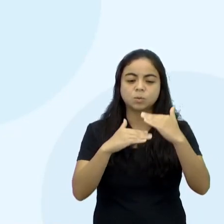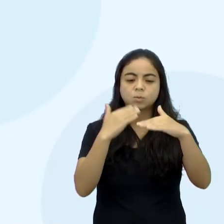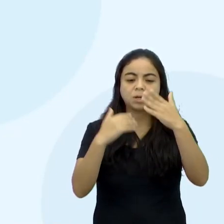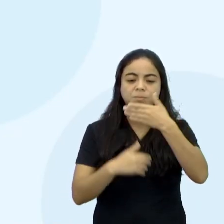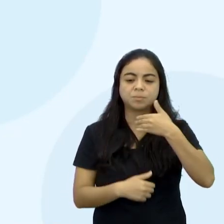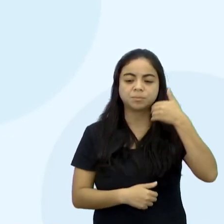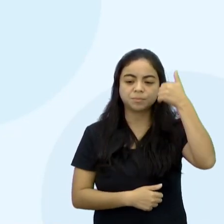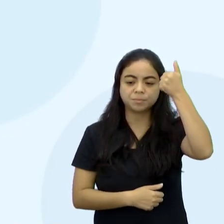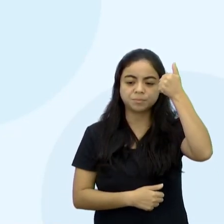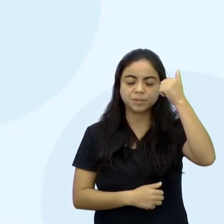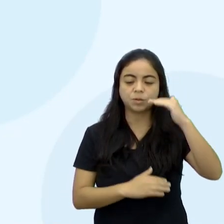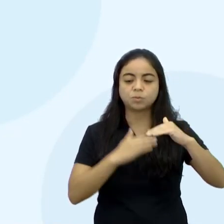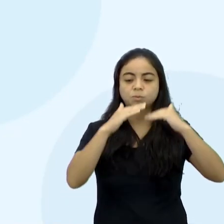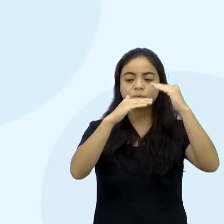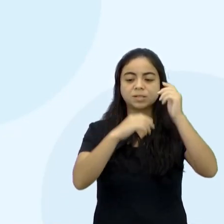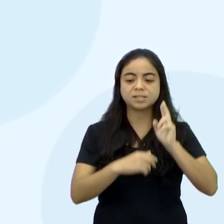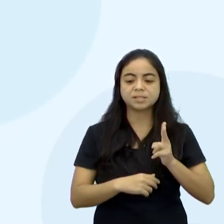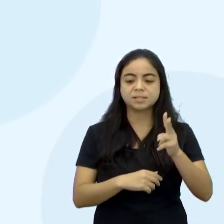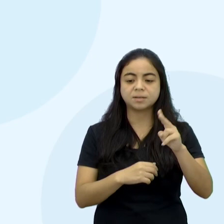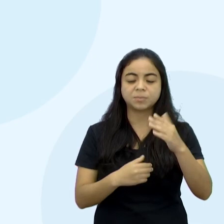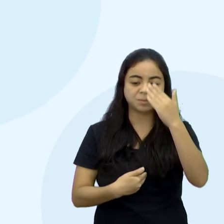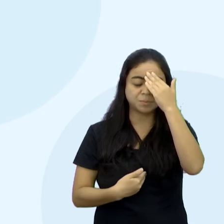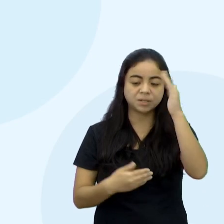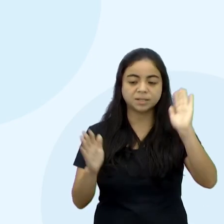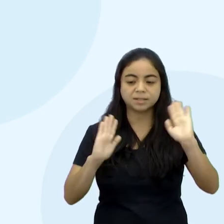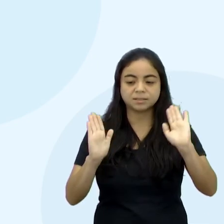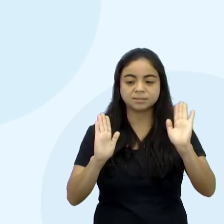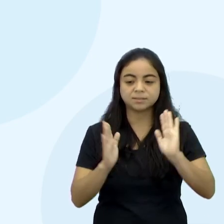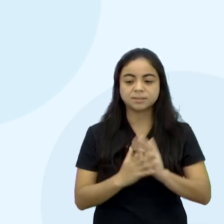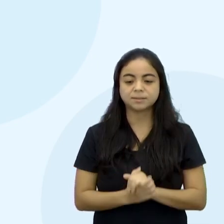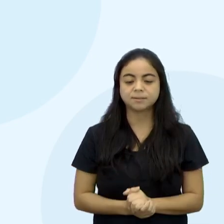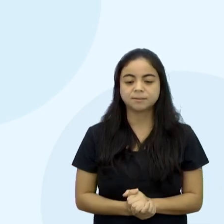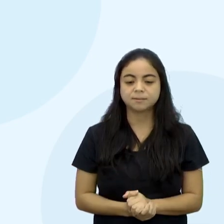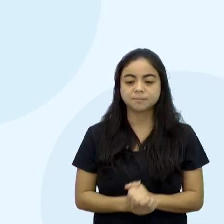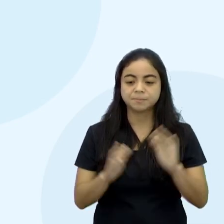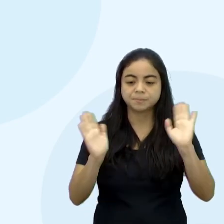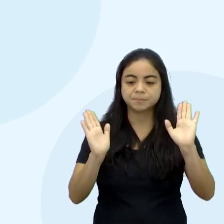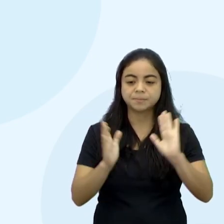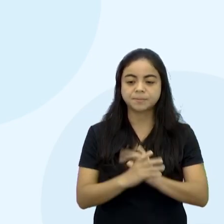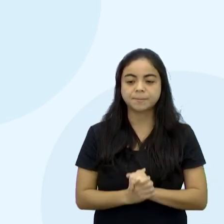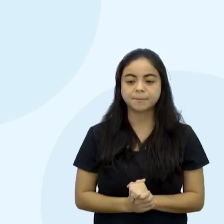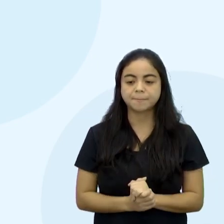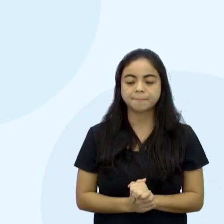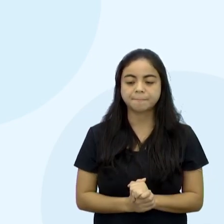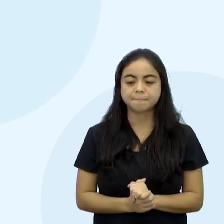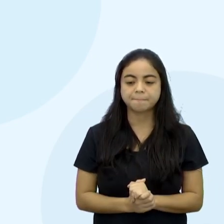sempre evolutivo. Muito obrigado e até a próxima. Tchau, tchau. Tchau, tchau.